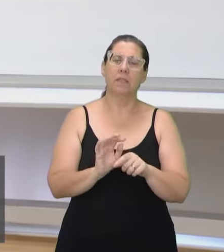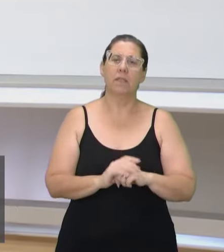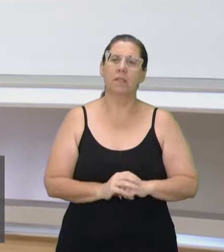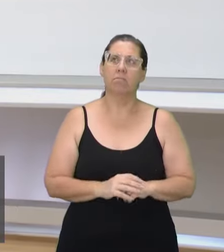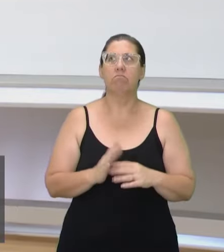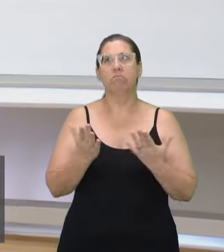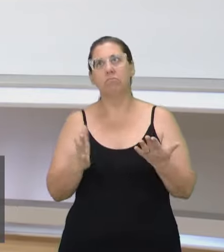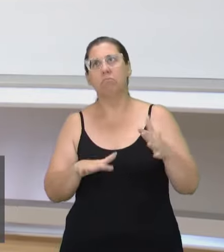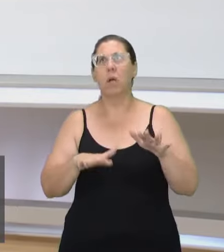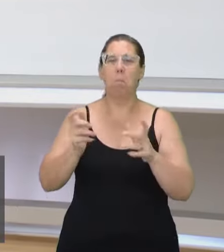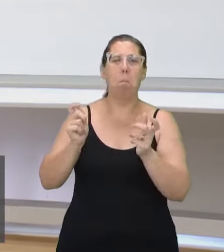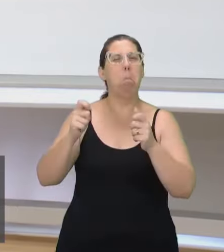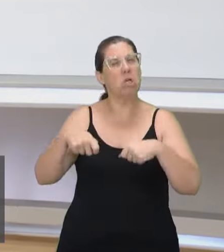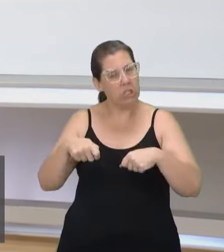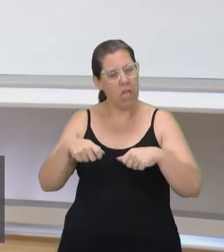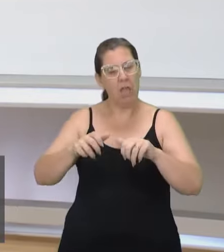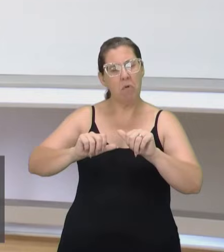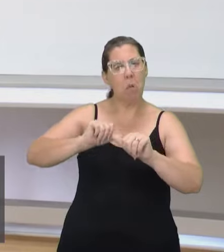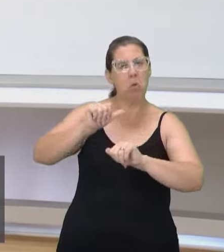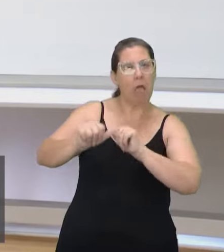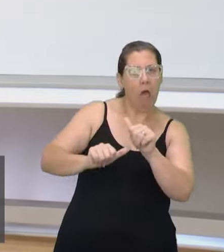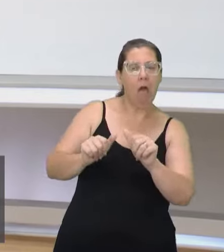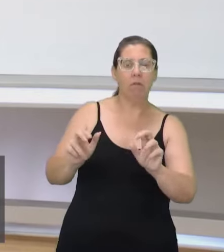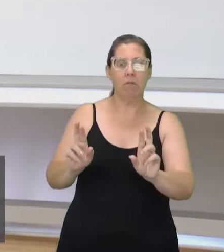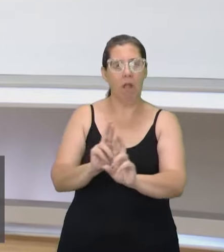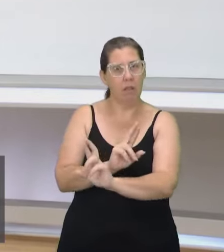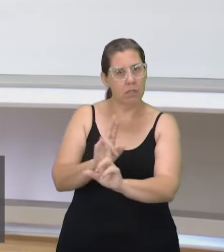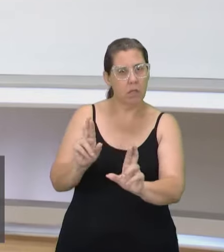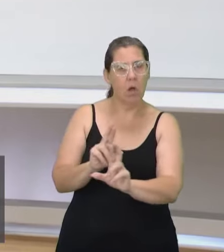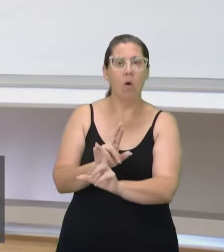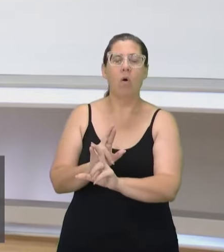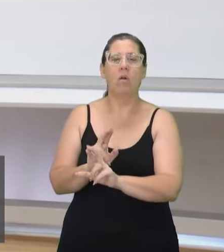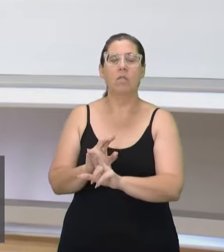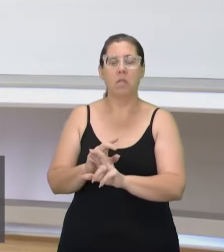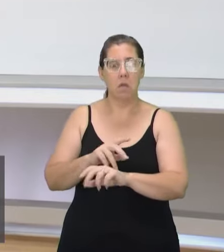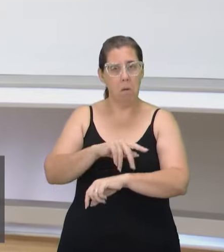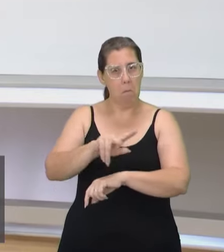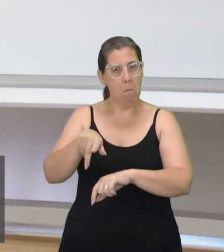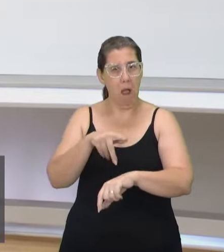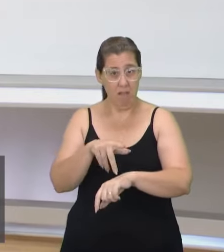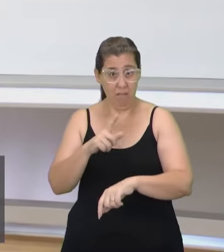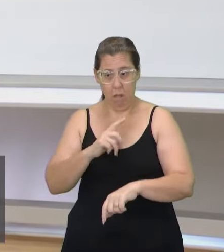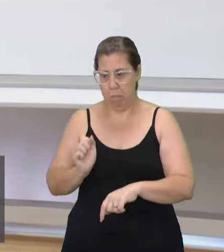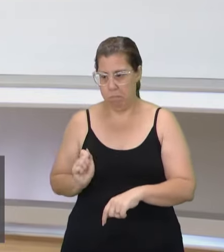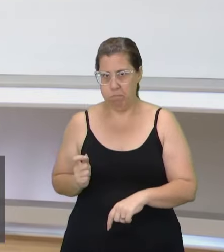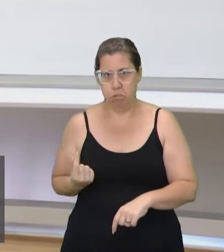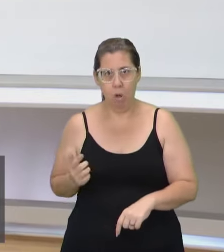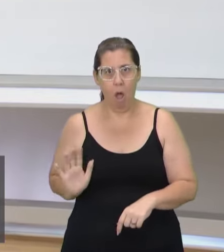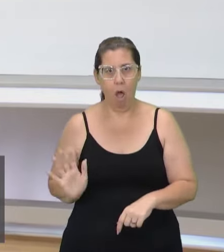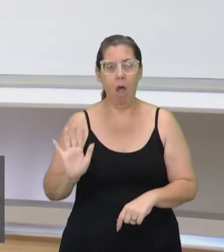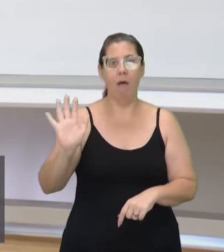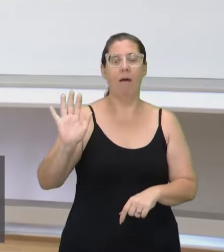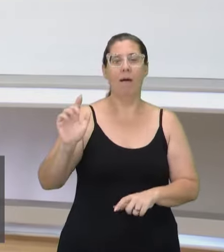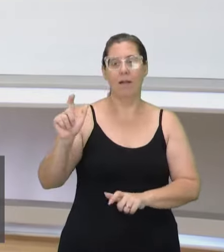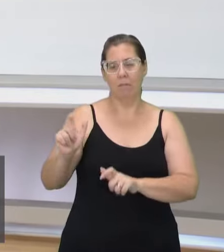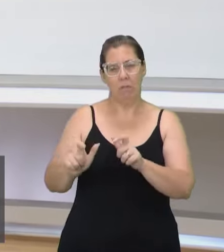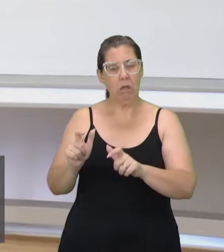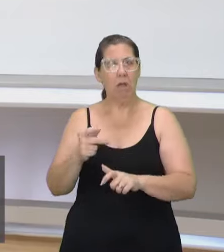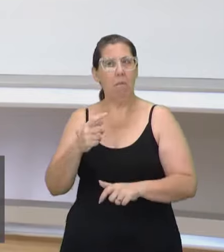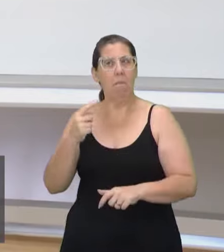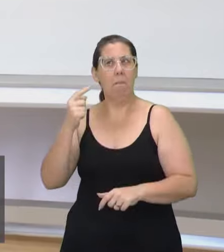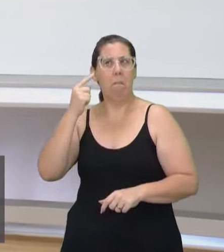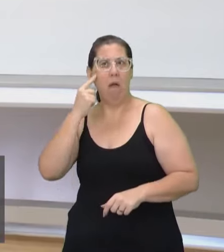uma possibilidade de mudança das relações, né? Os países que são muito ricos, né? Então muita gente diz